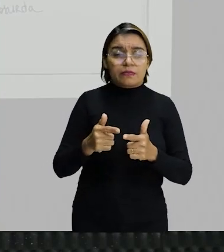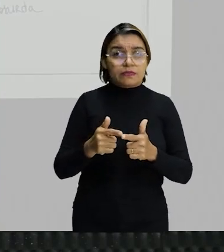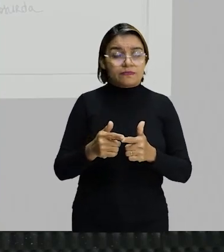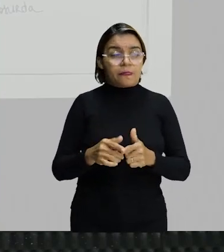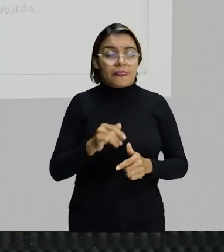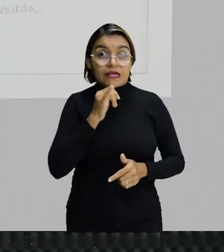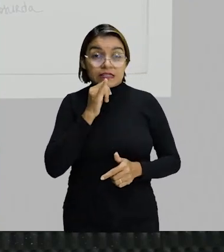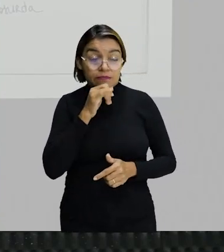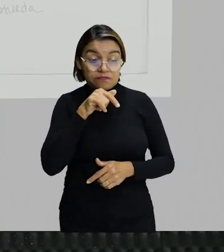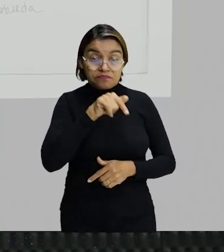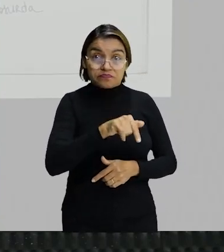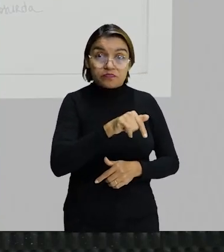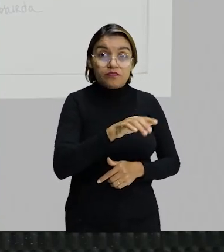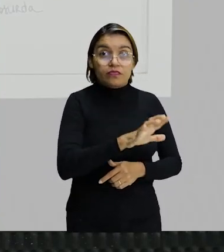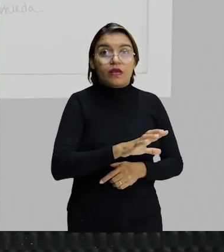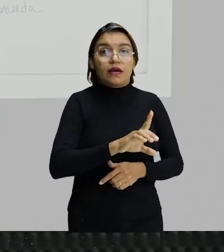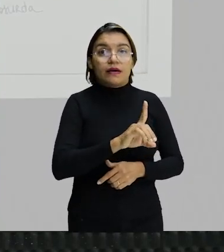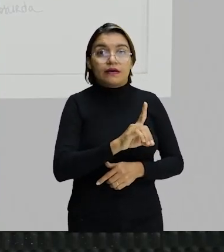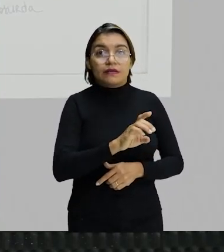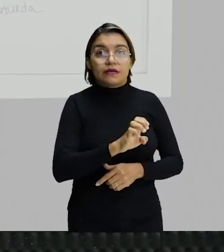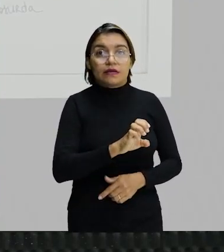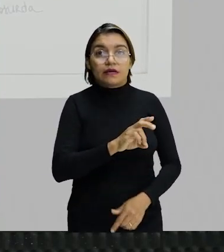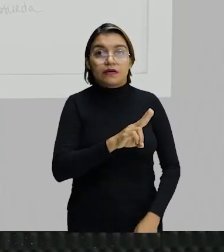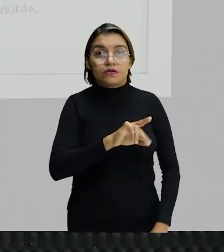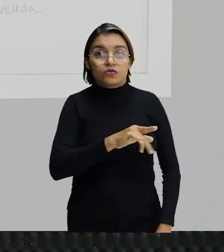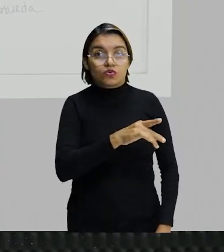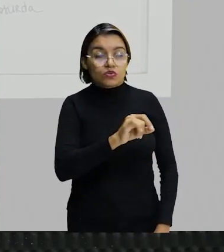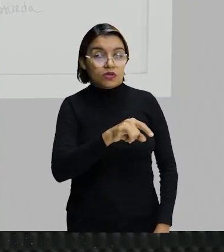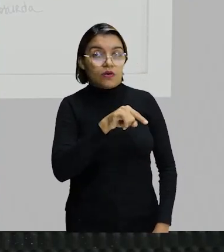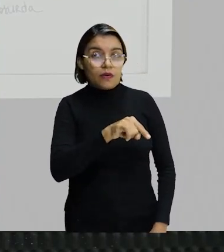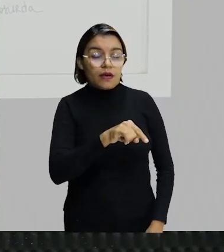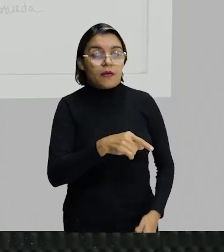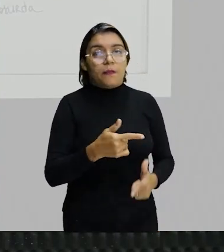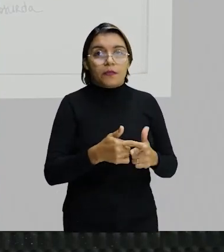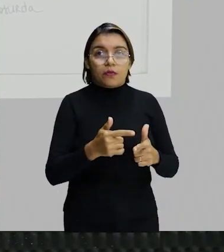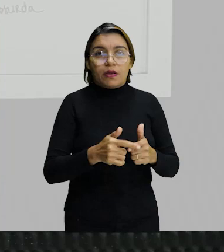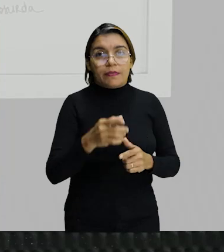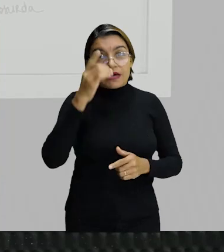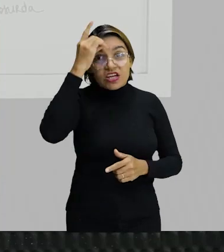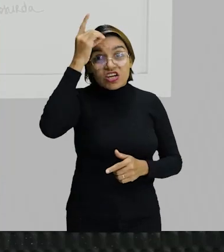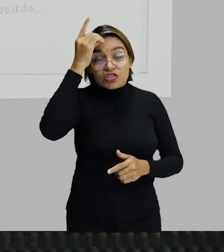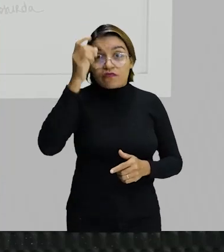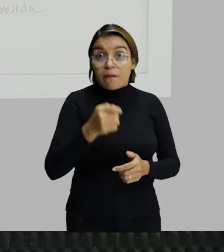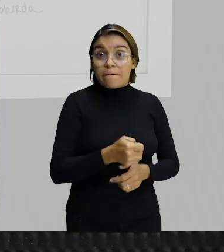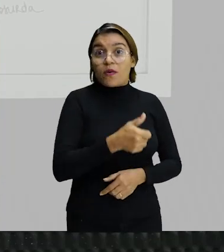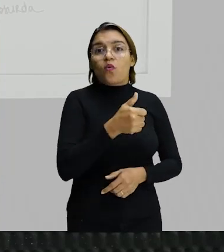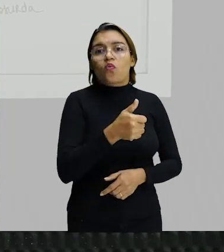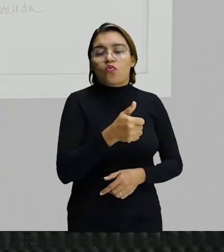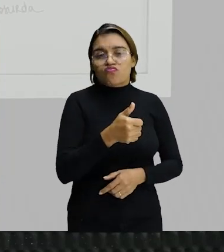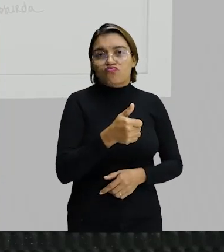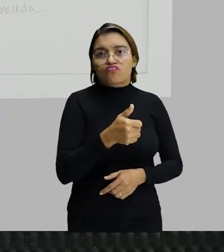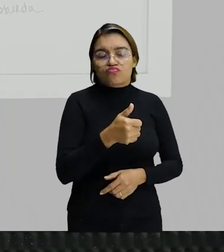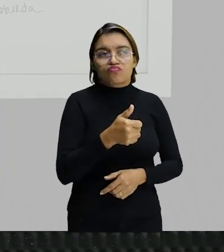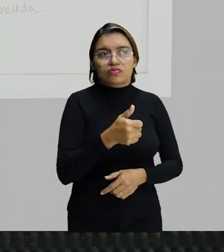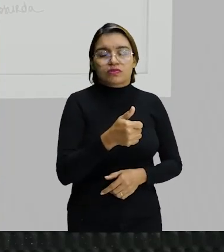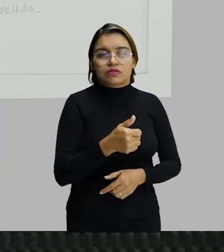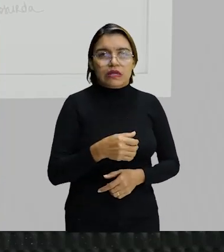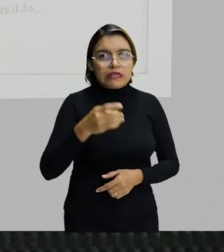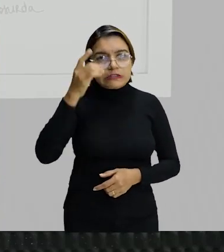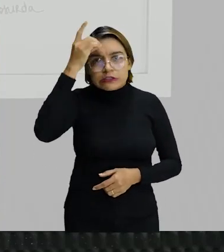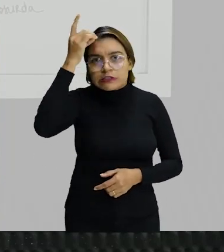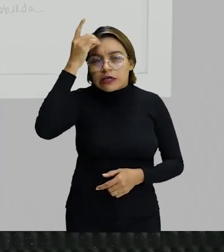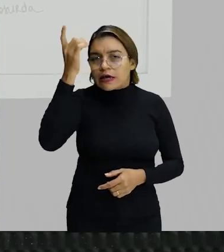Bom, na dedução, nós temos o problema dela ser pouco criativa, ó. Ela é pouco